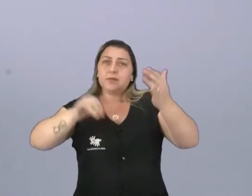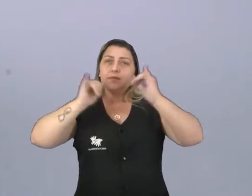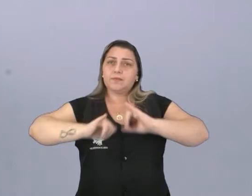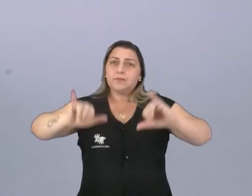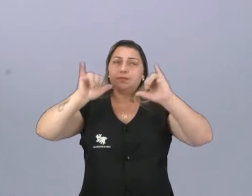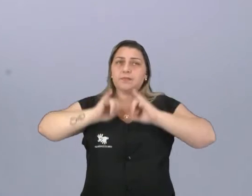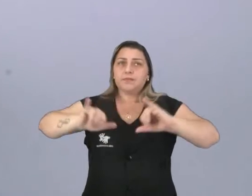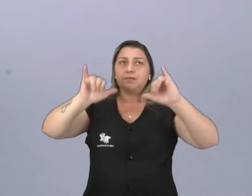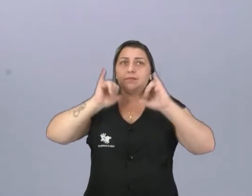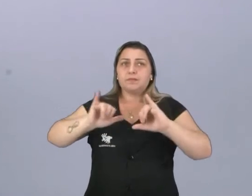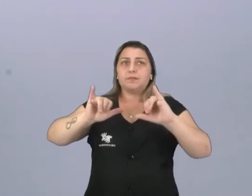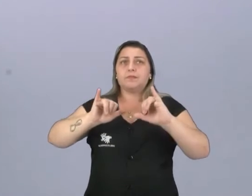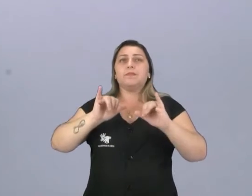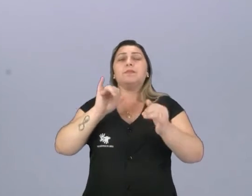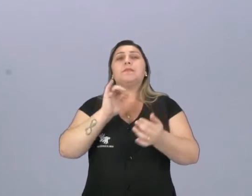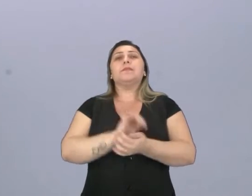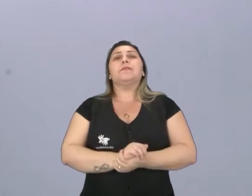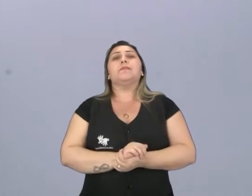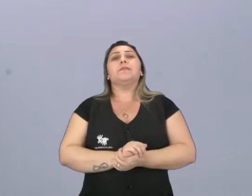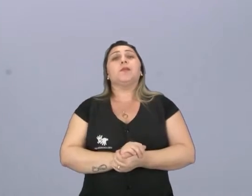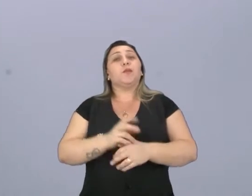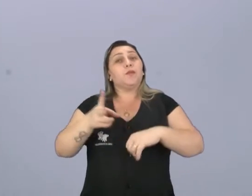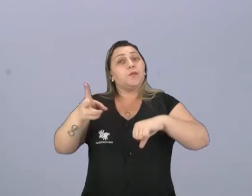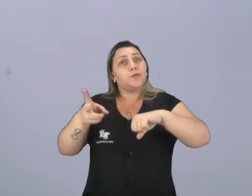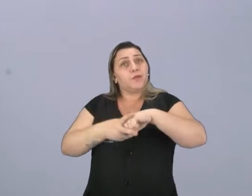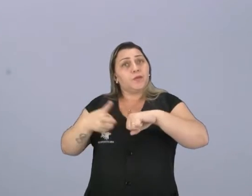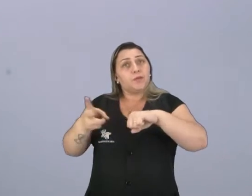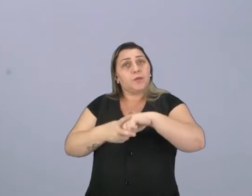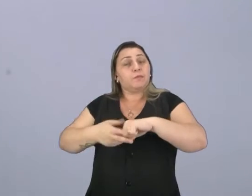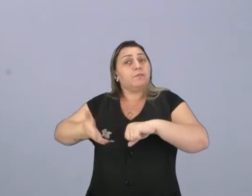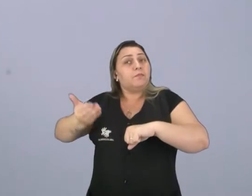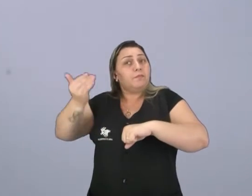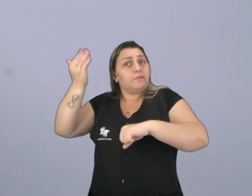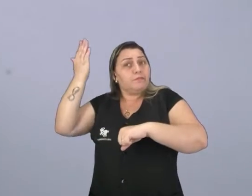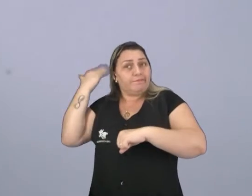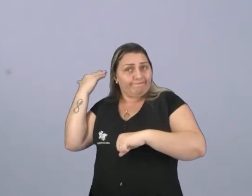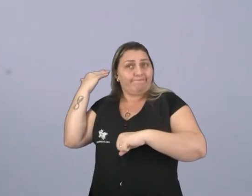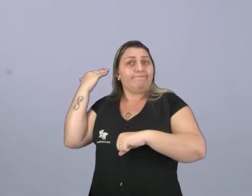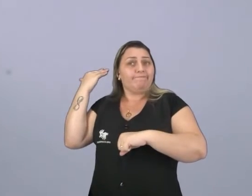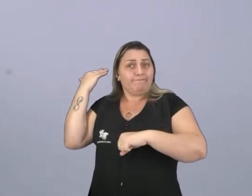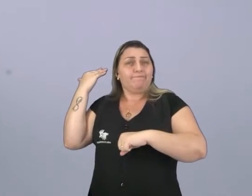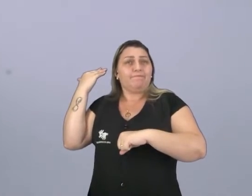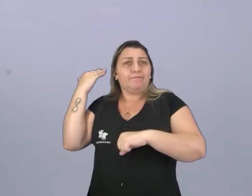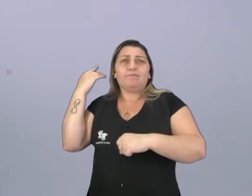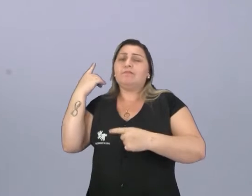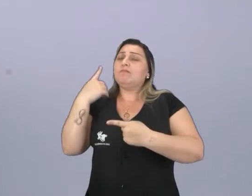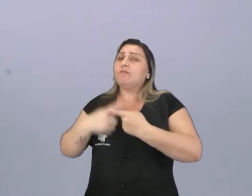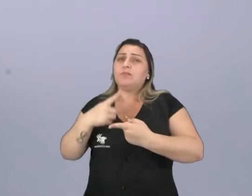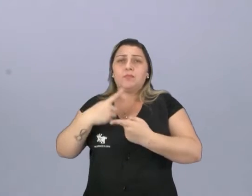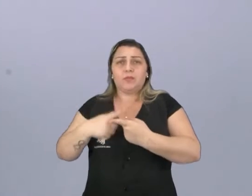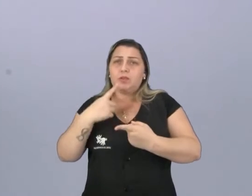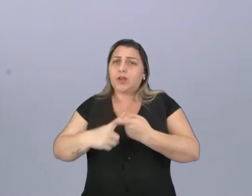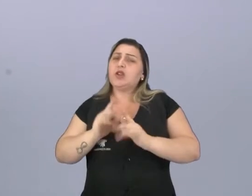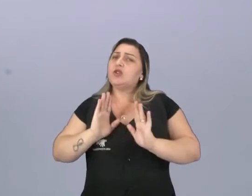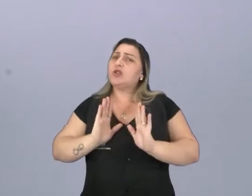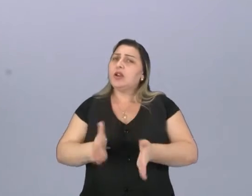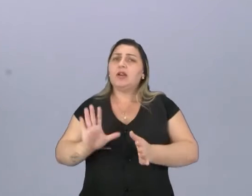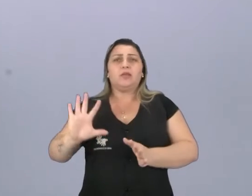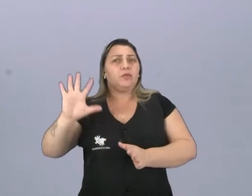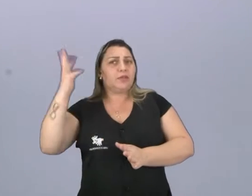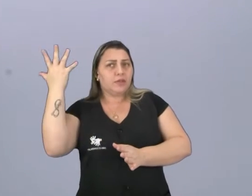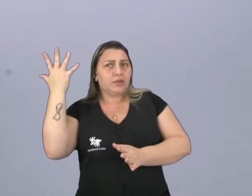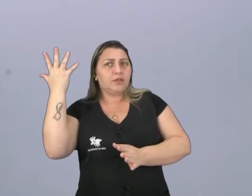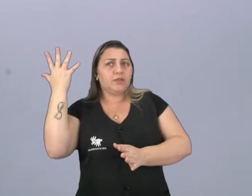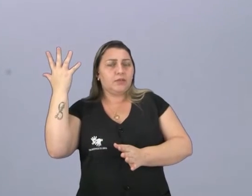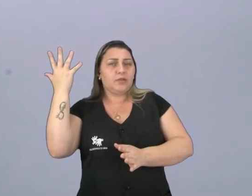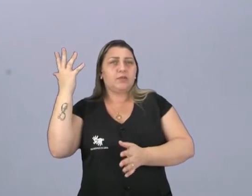notícia, a maior parte dos verbos estão no passado. Por quê? Porque foi uma situação que já